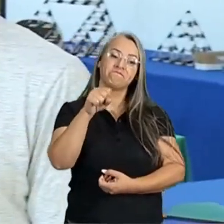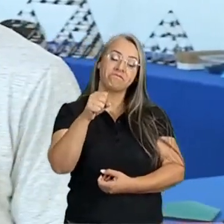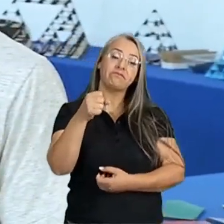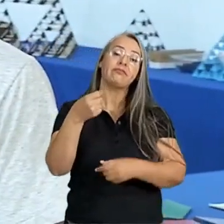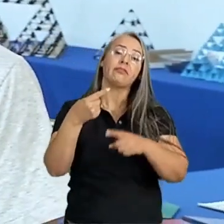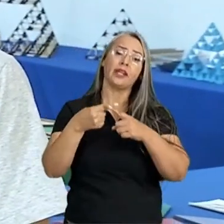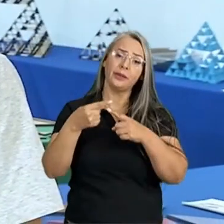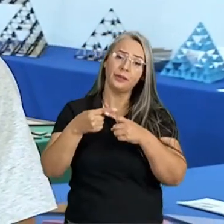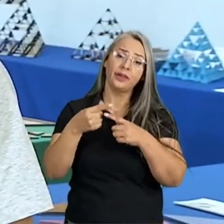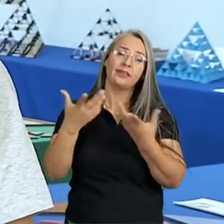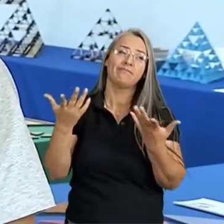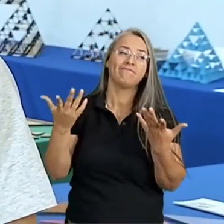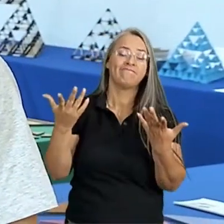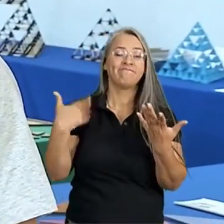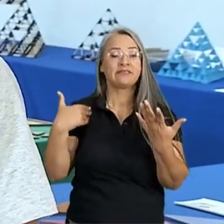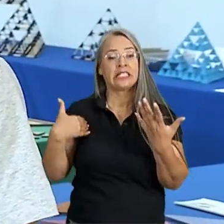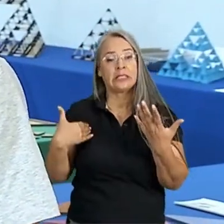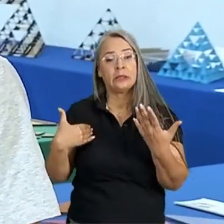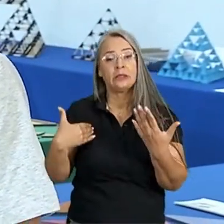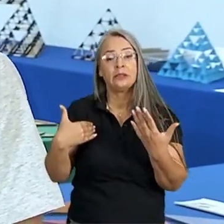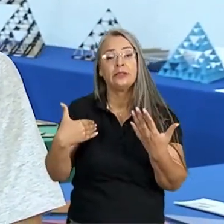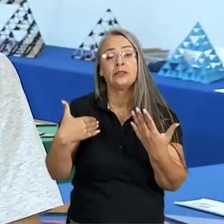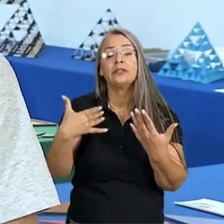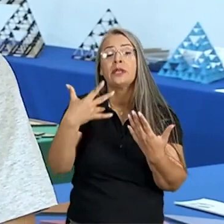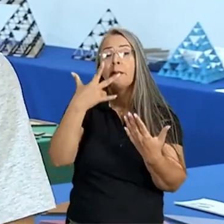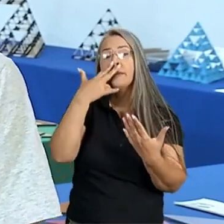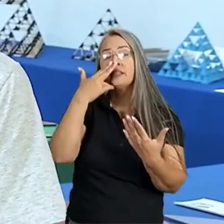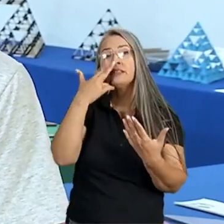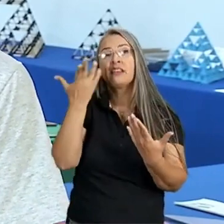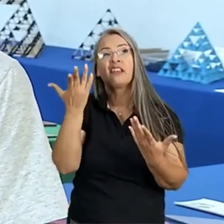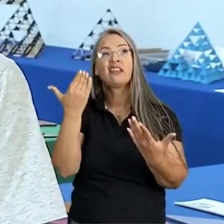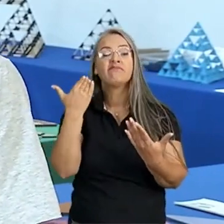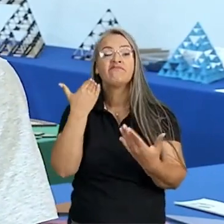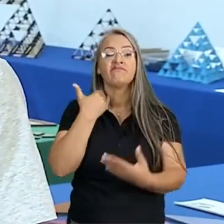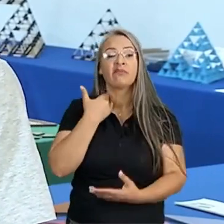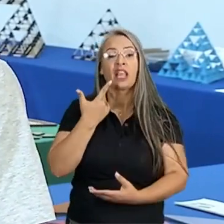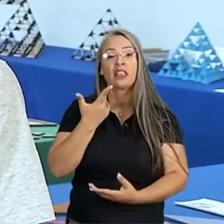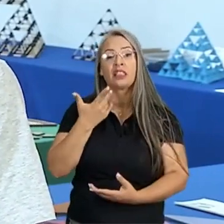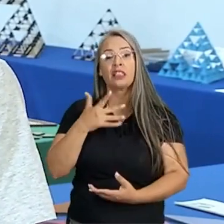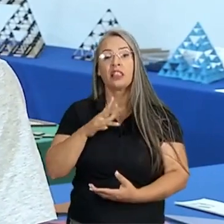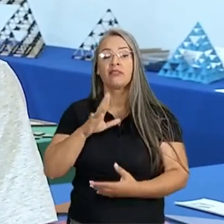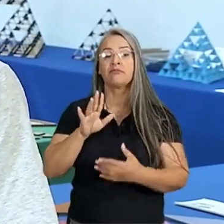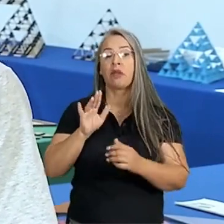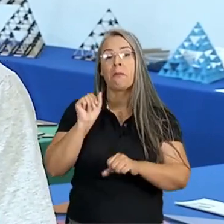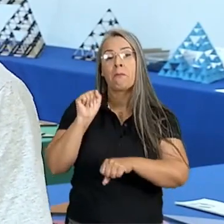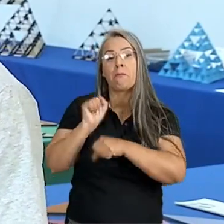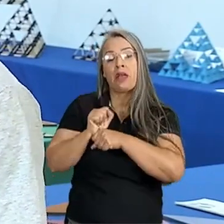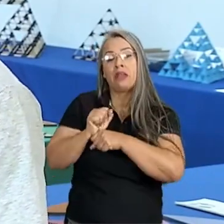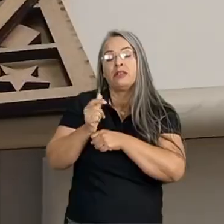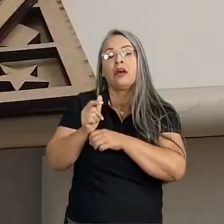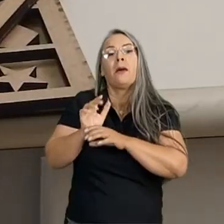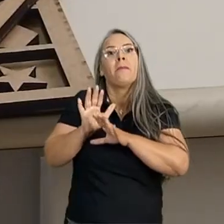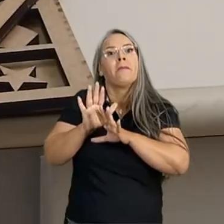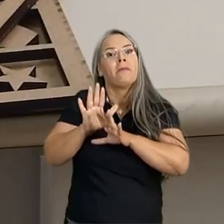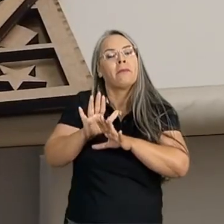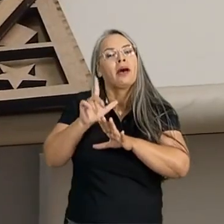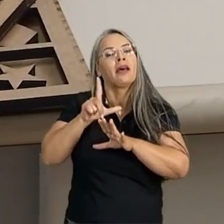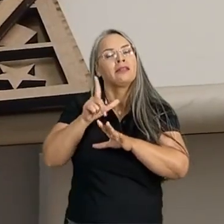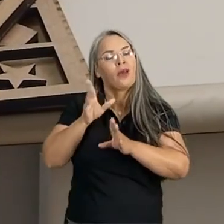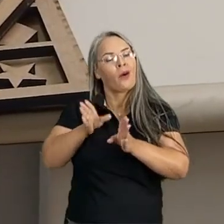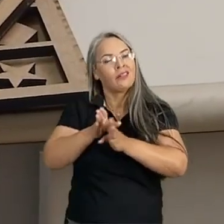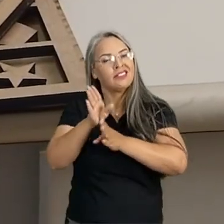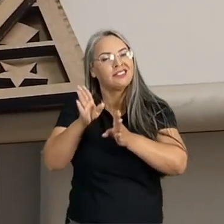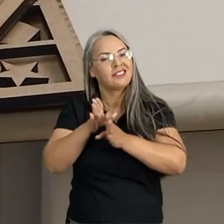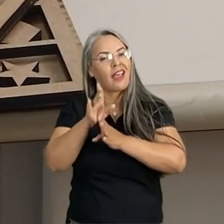esse esse contato confazer não e você já pegou e falou não e a produto pronto mas eu acho que muito mais legal a gente